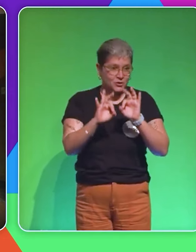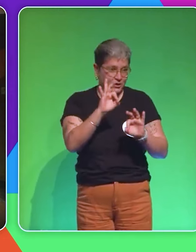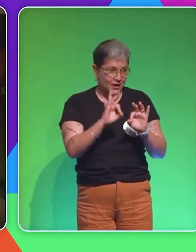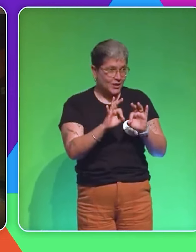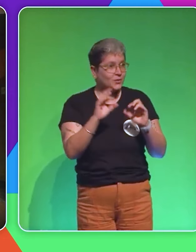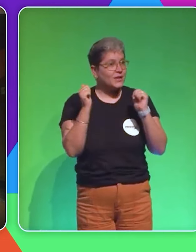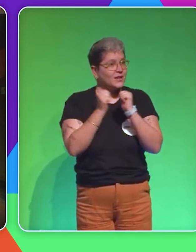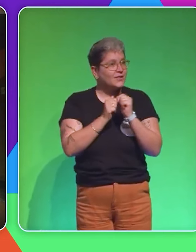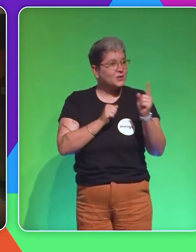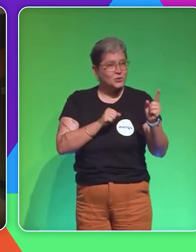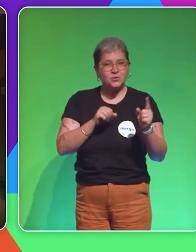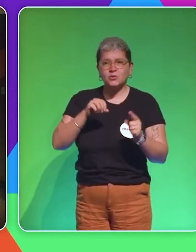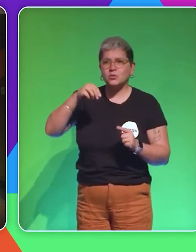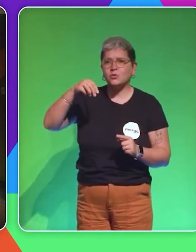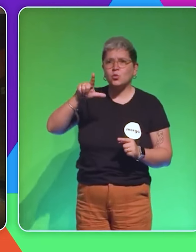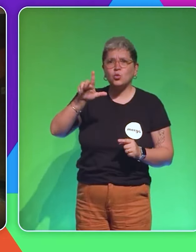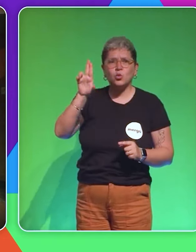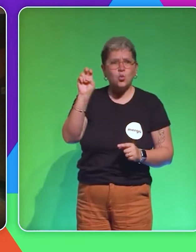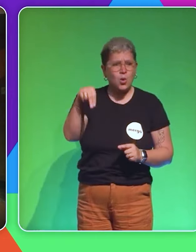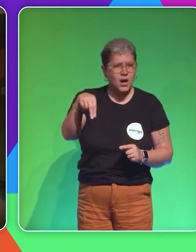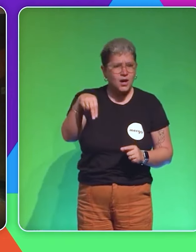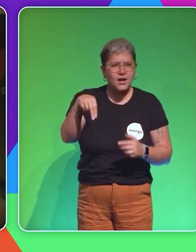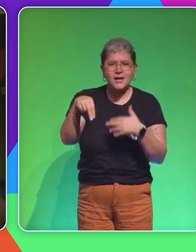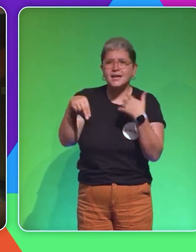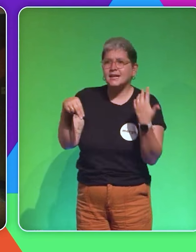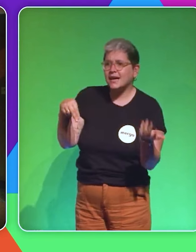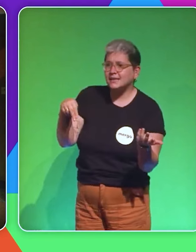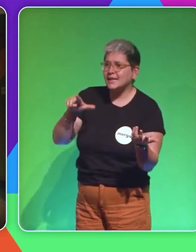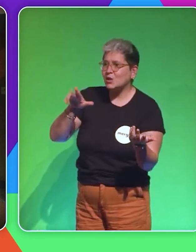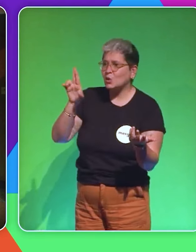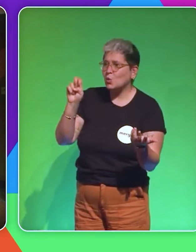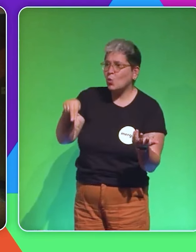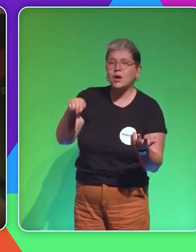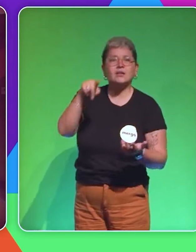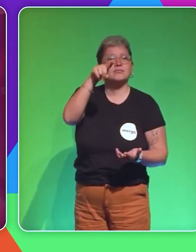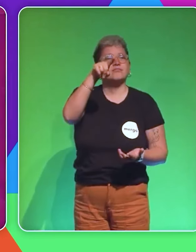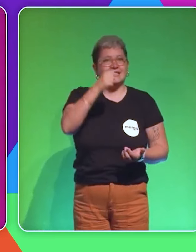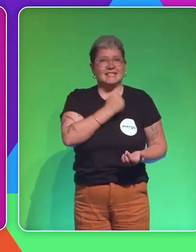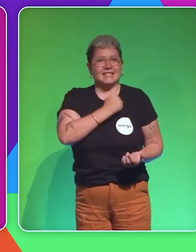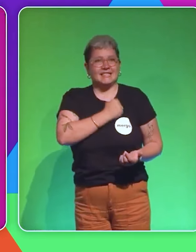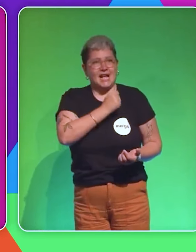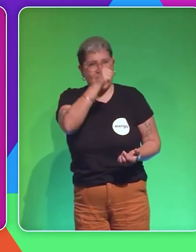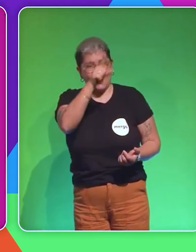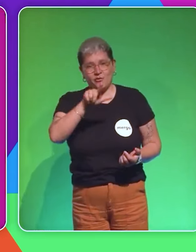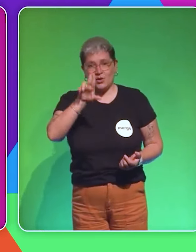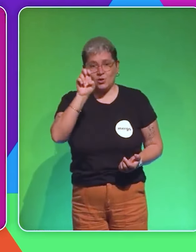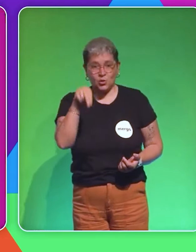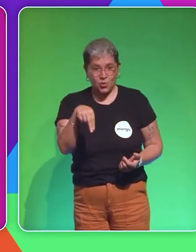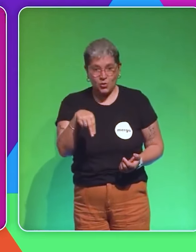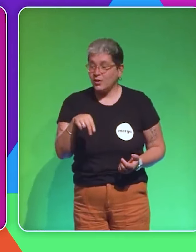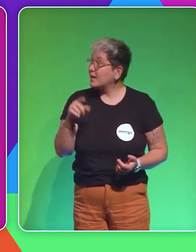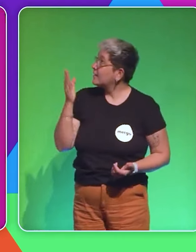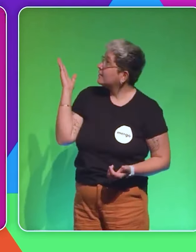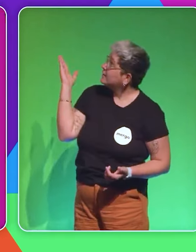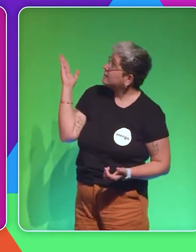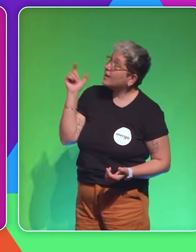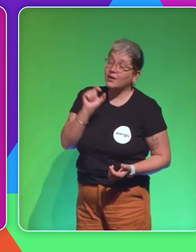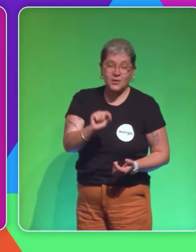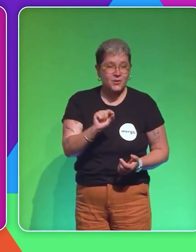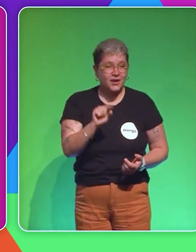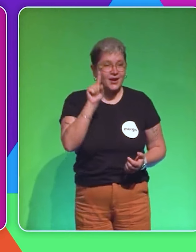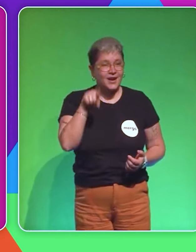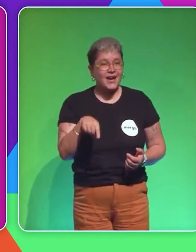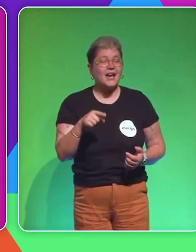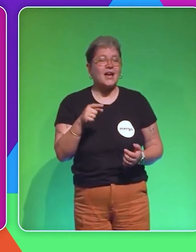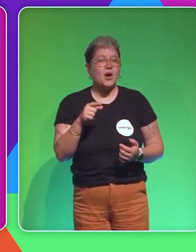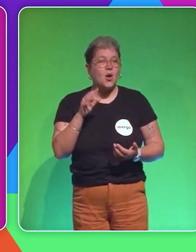quero com com o Luan Mateus cadê o Luan aí salve que é o semios podcast a gente tava gravando